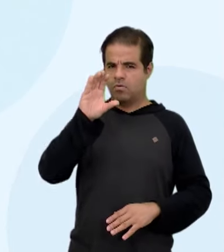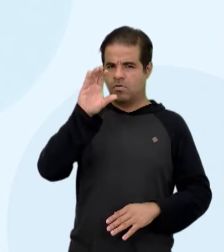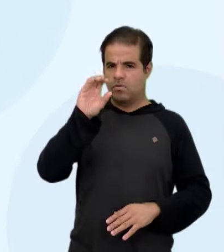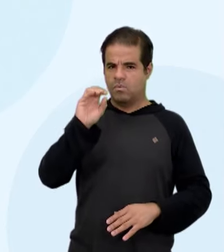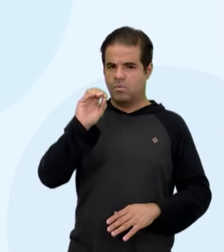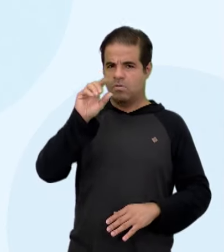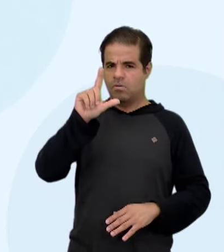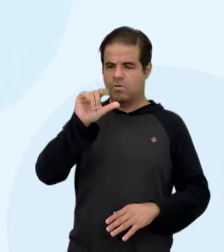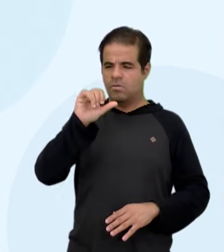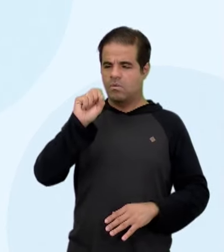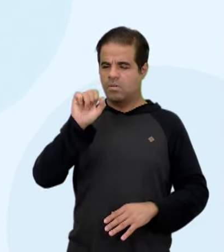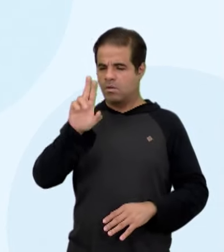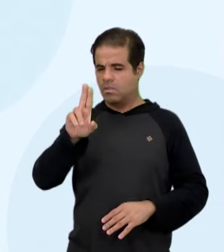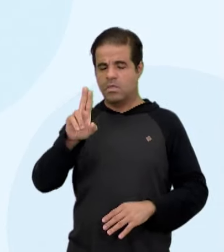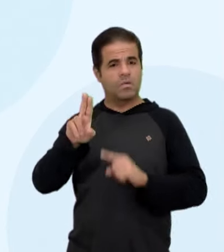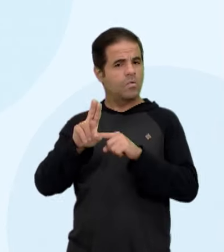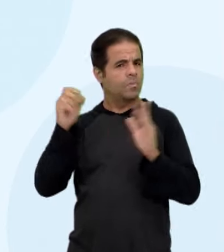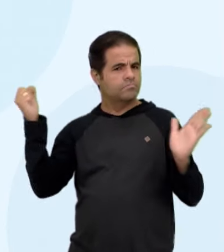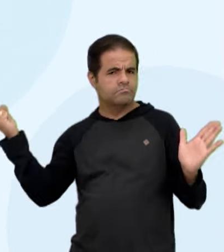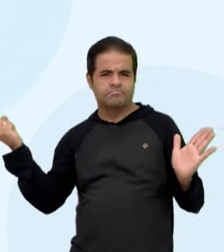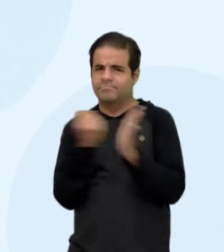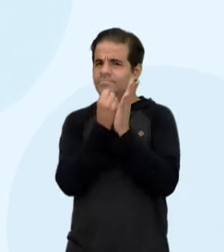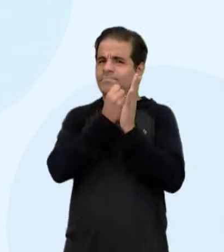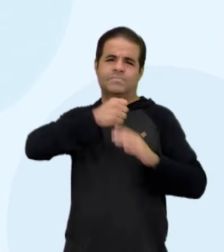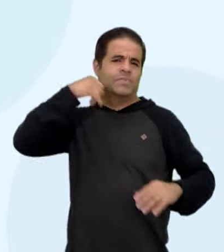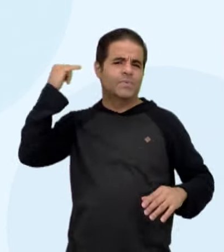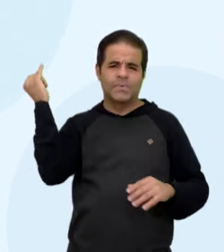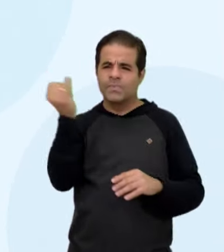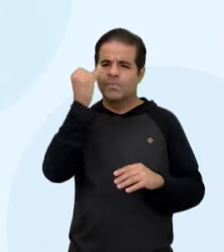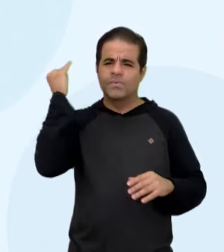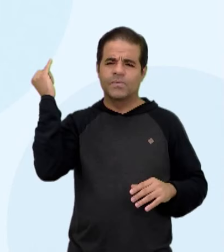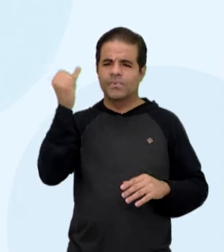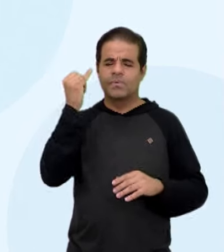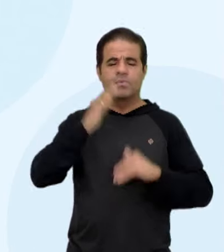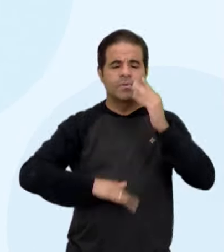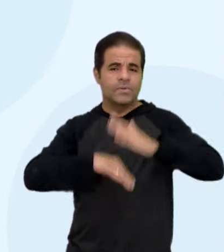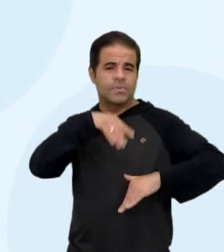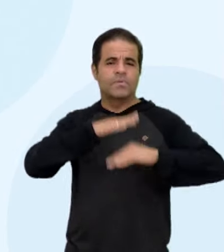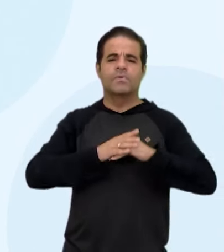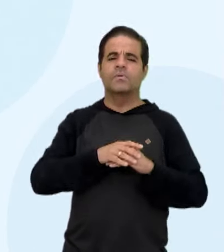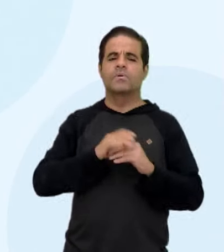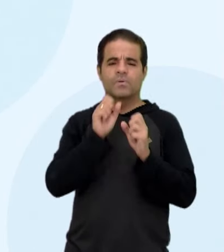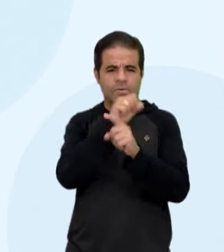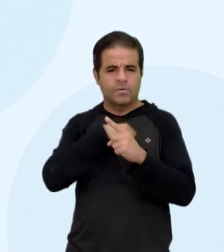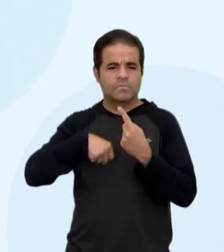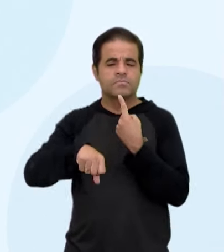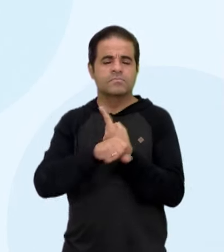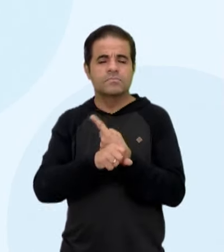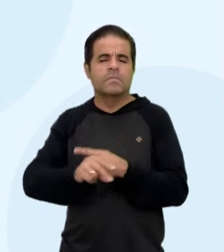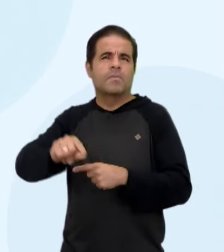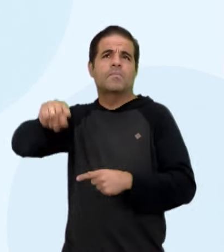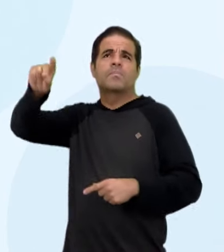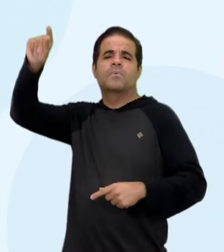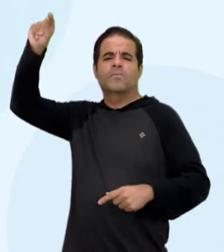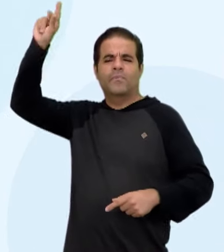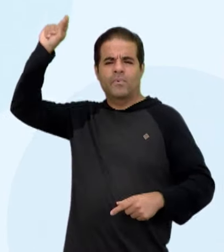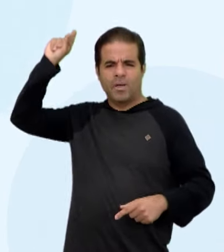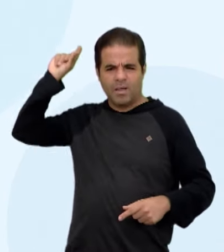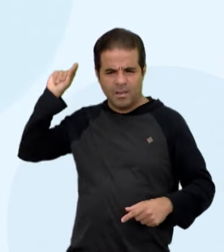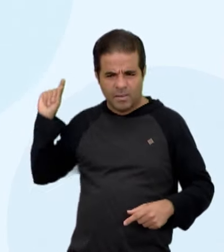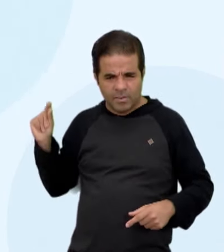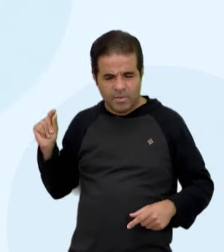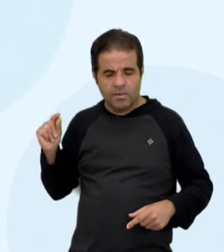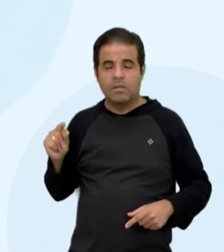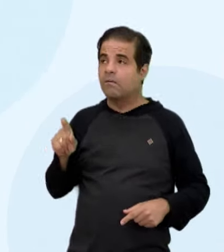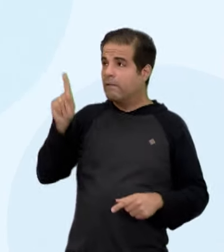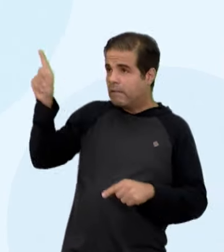Romano foi um dos símbolos mais importantes do sistema político, social de Roma na antiguidade.